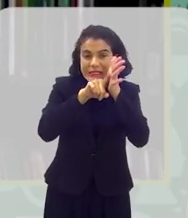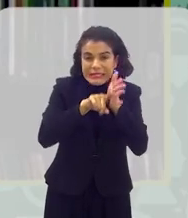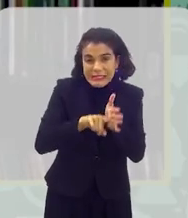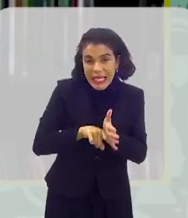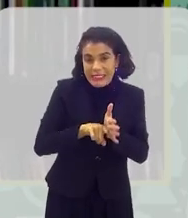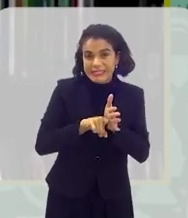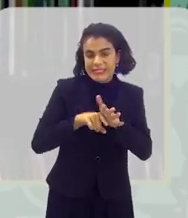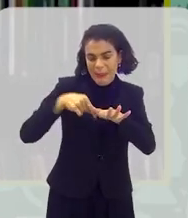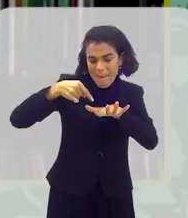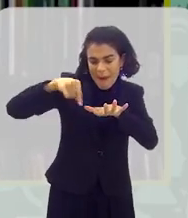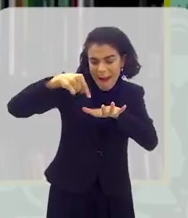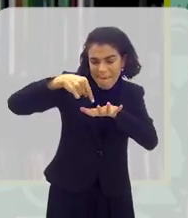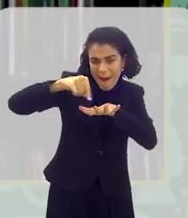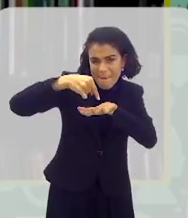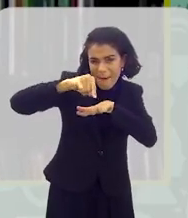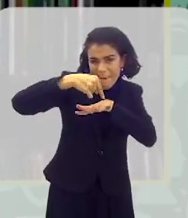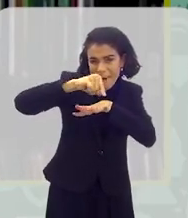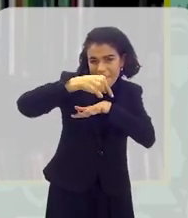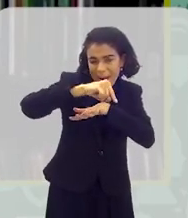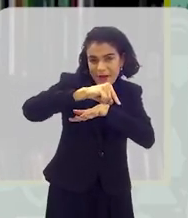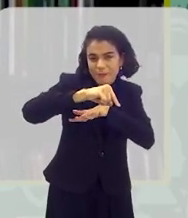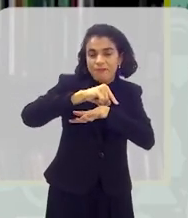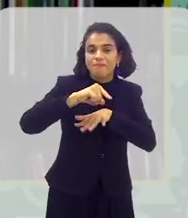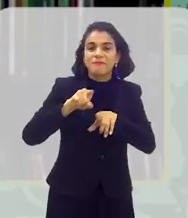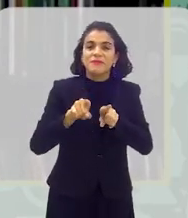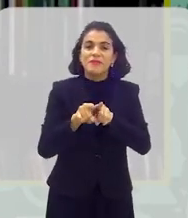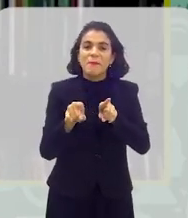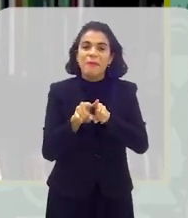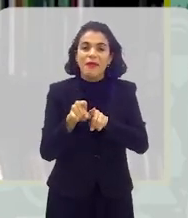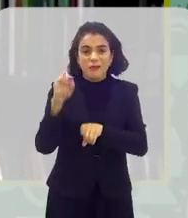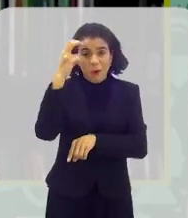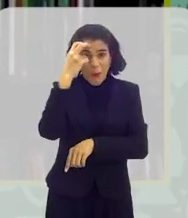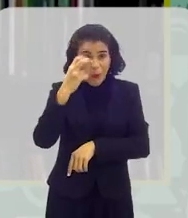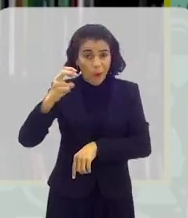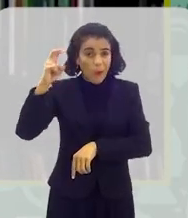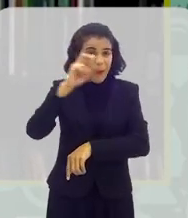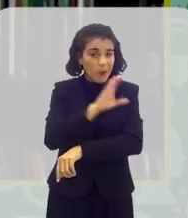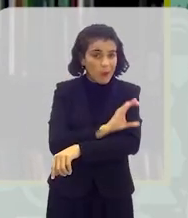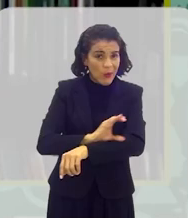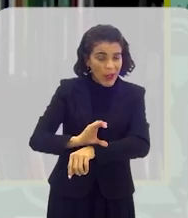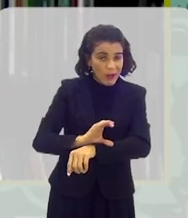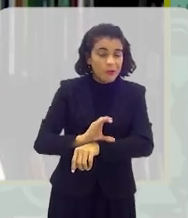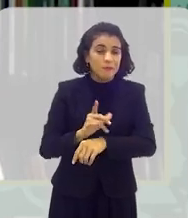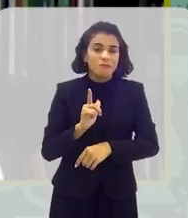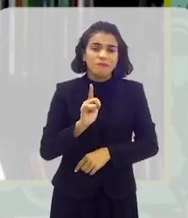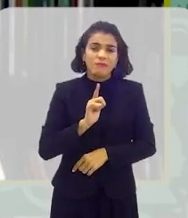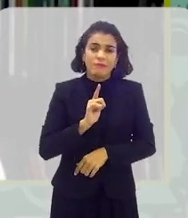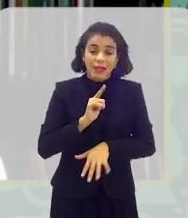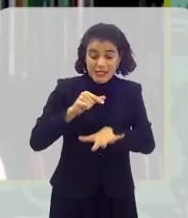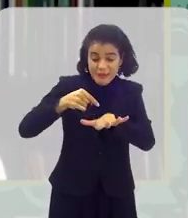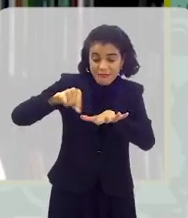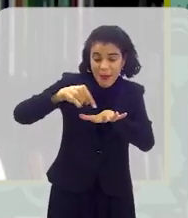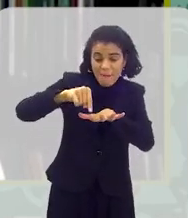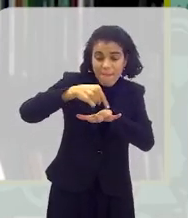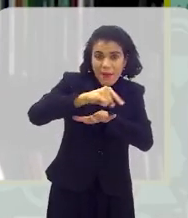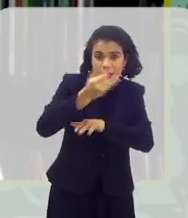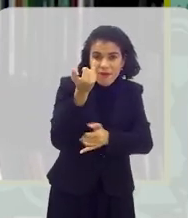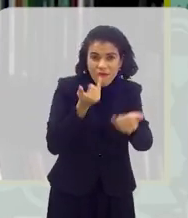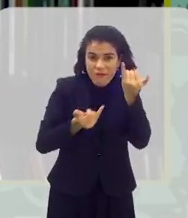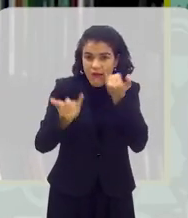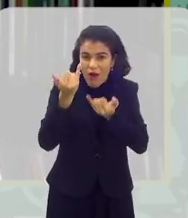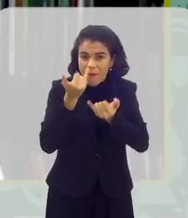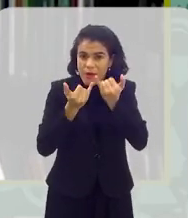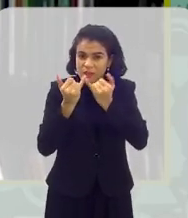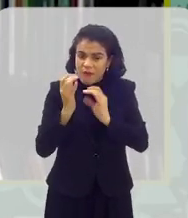uma trilha que ele vai percorrer um Fit cultural e através desses destas